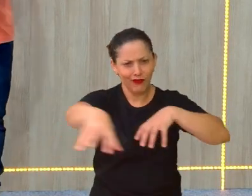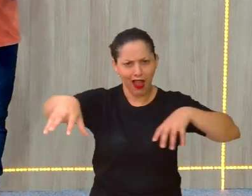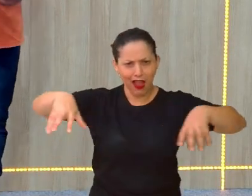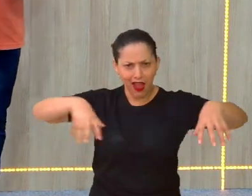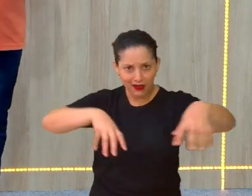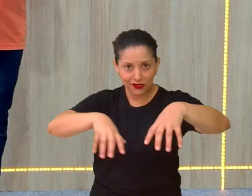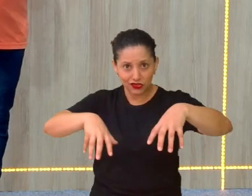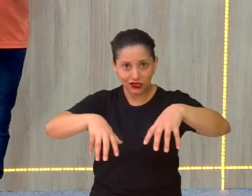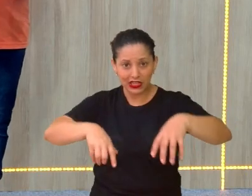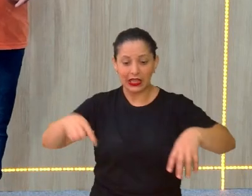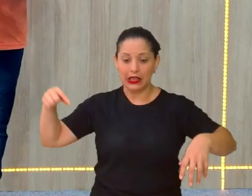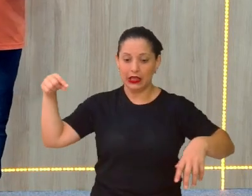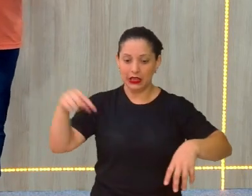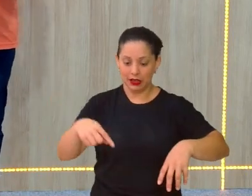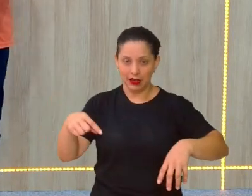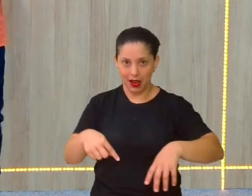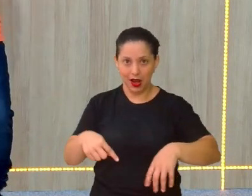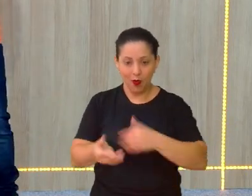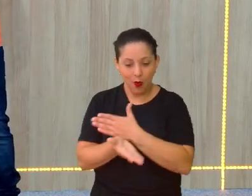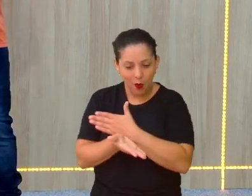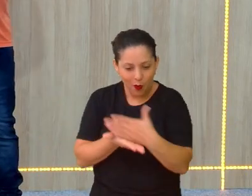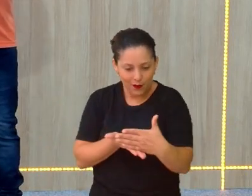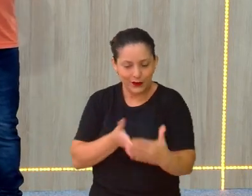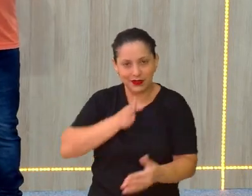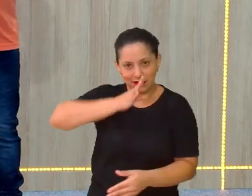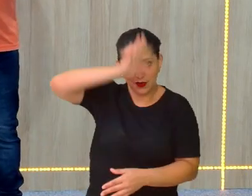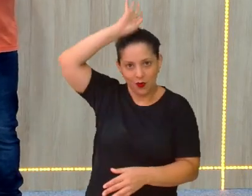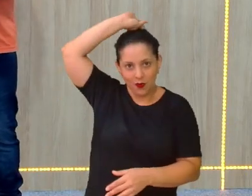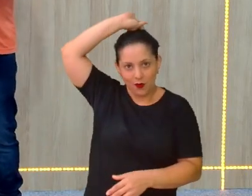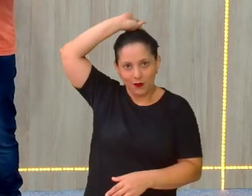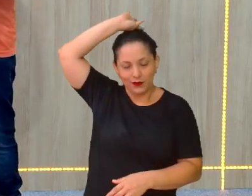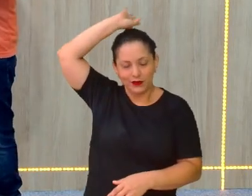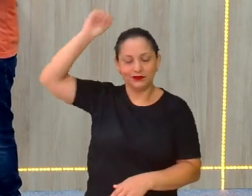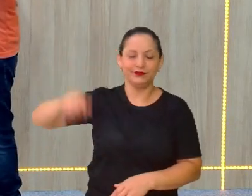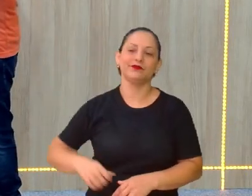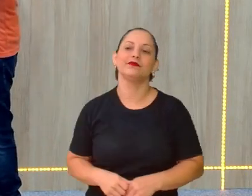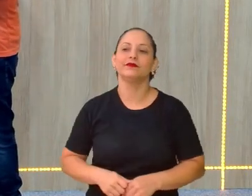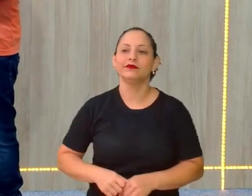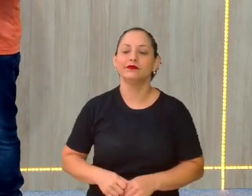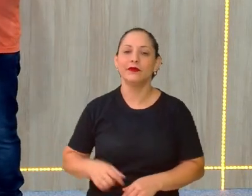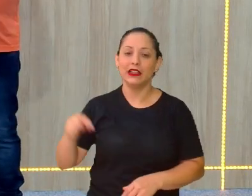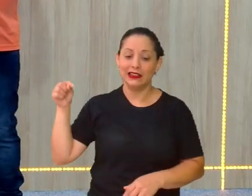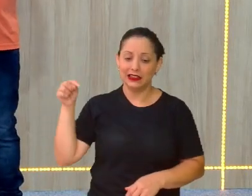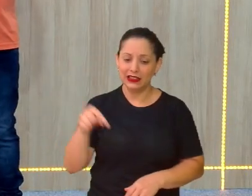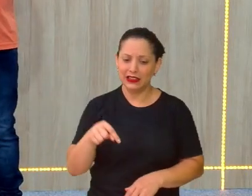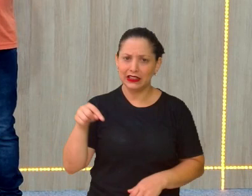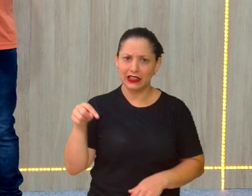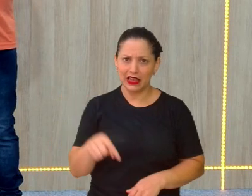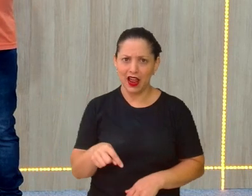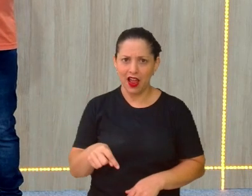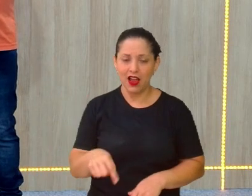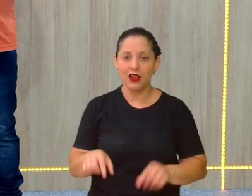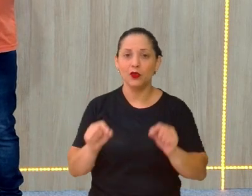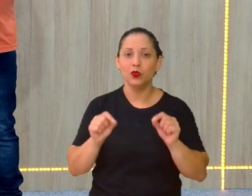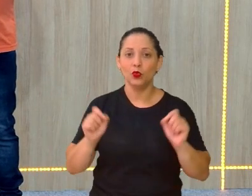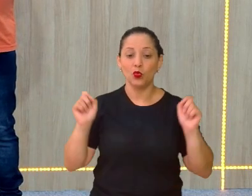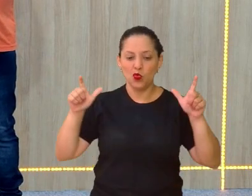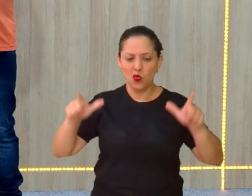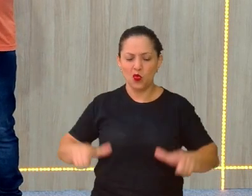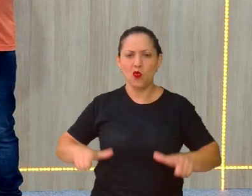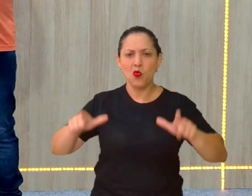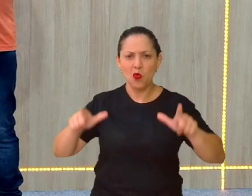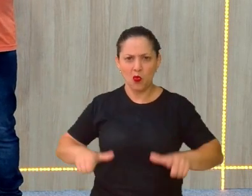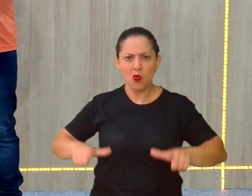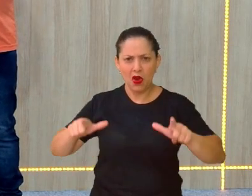onde surge a cidade, né, de Roma, ela deu origem ao maior império da antiguidade, né,